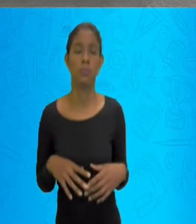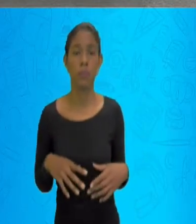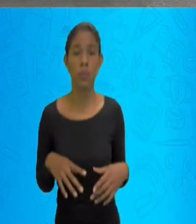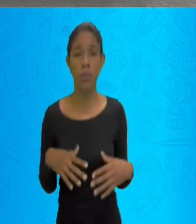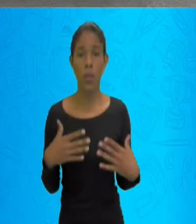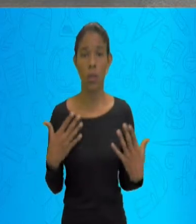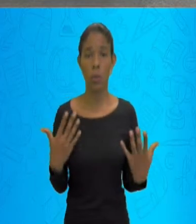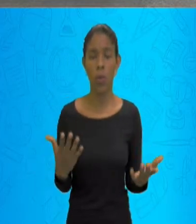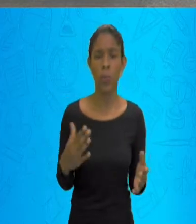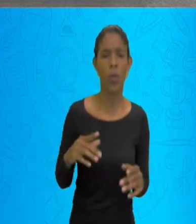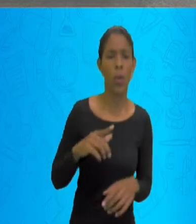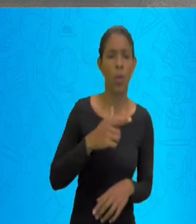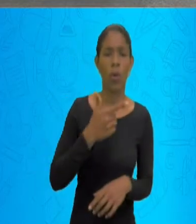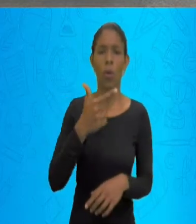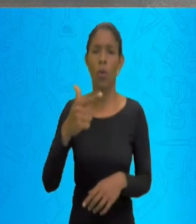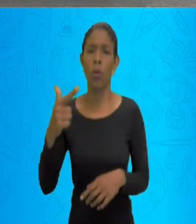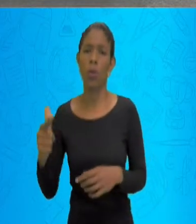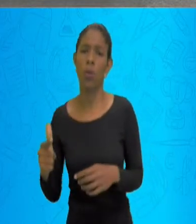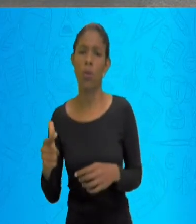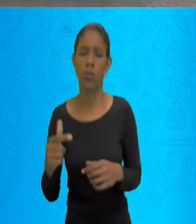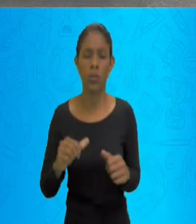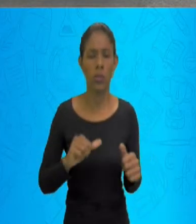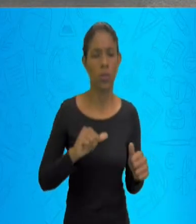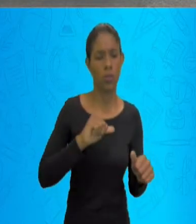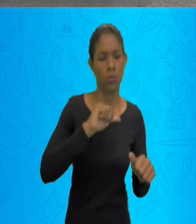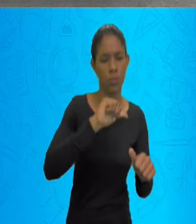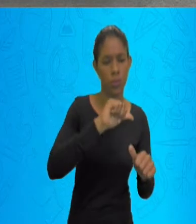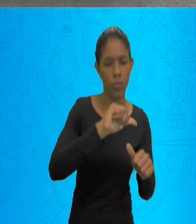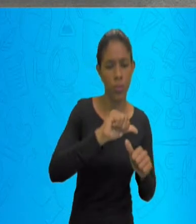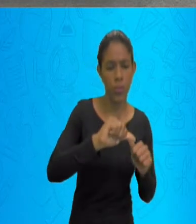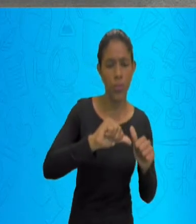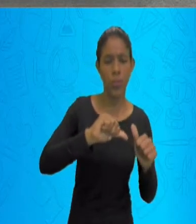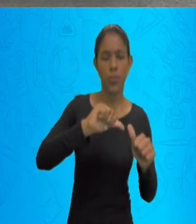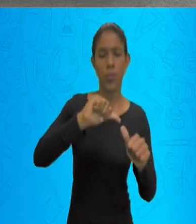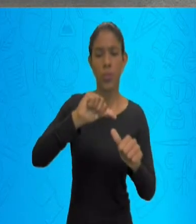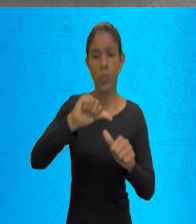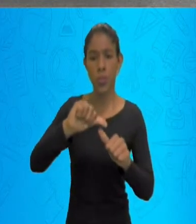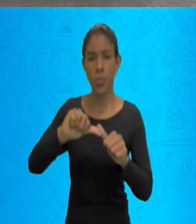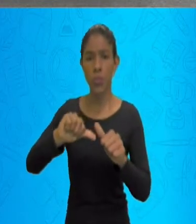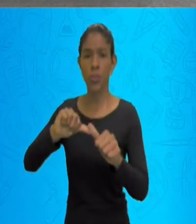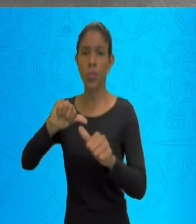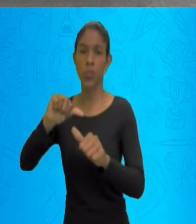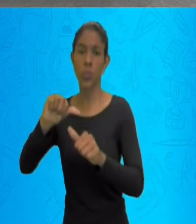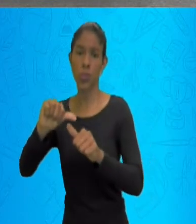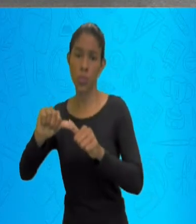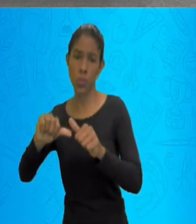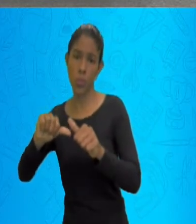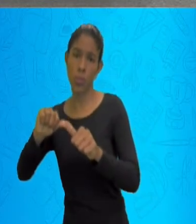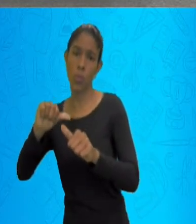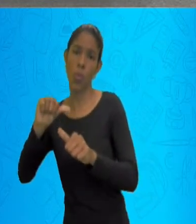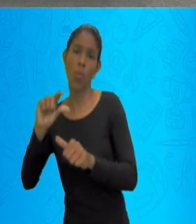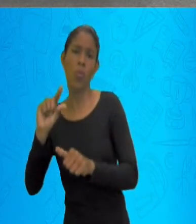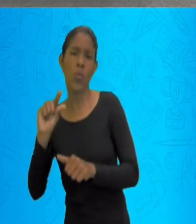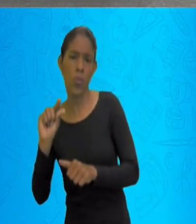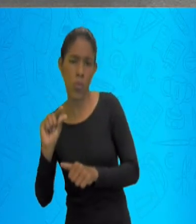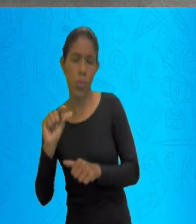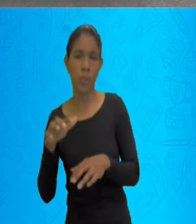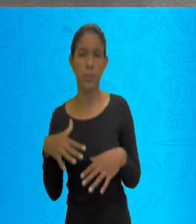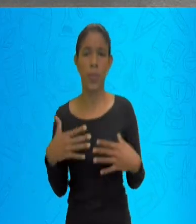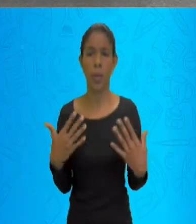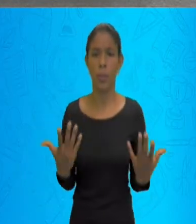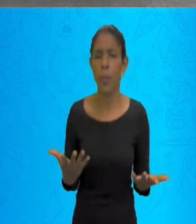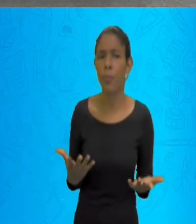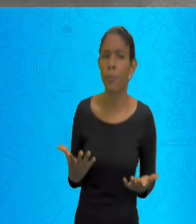Bom, o que é influência para este meio, para este ser? Quais são os